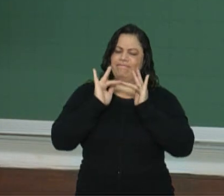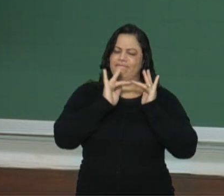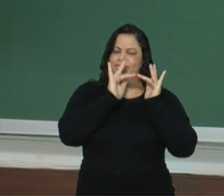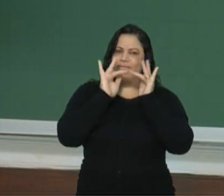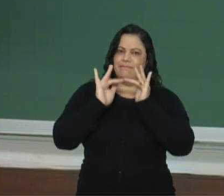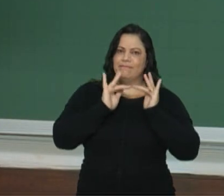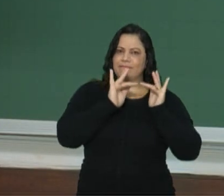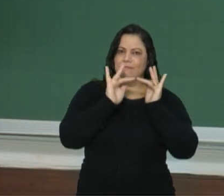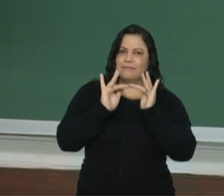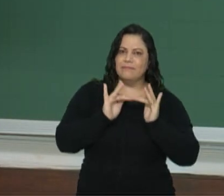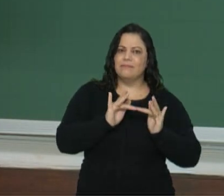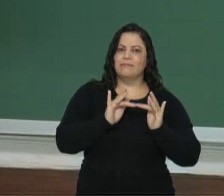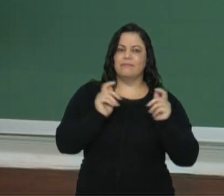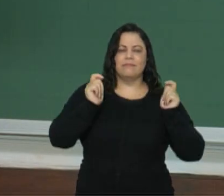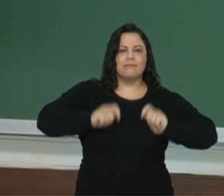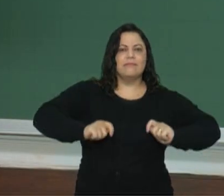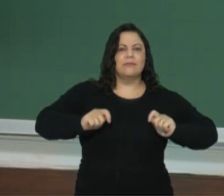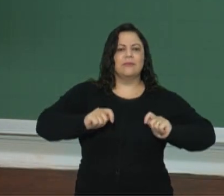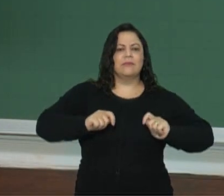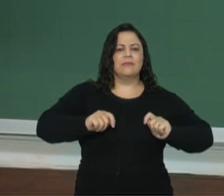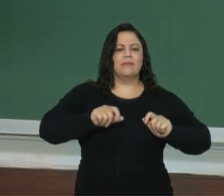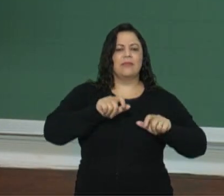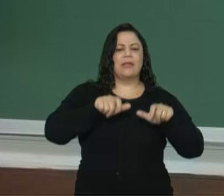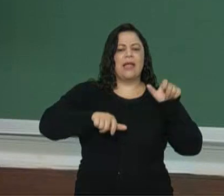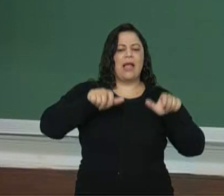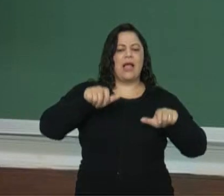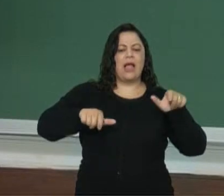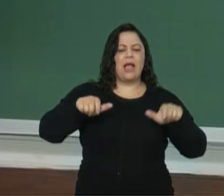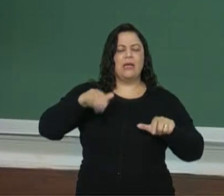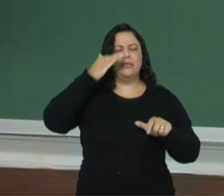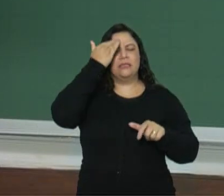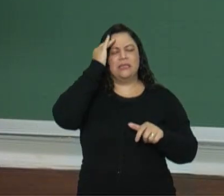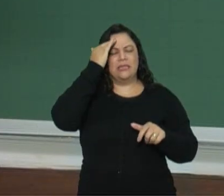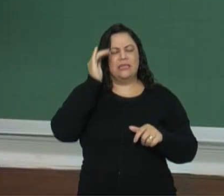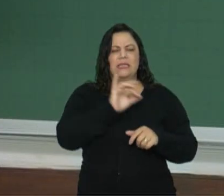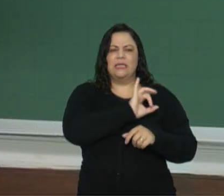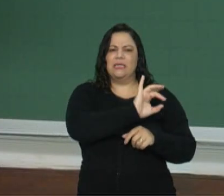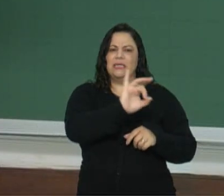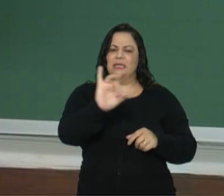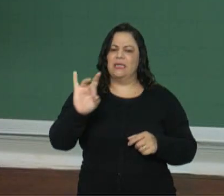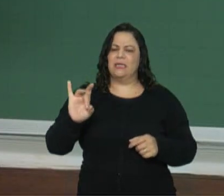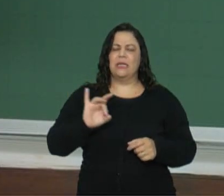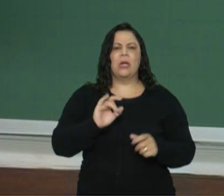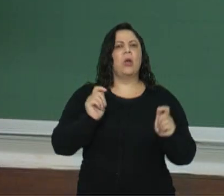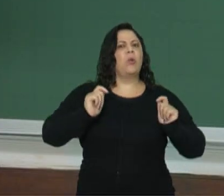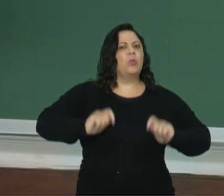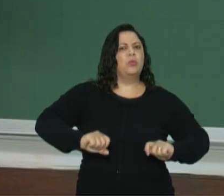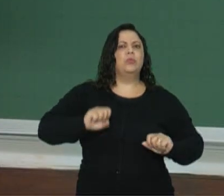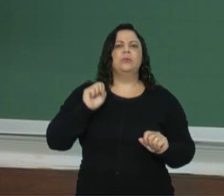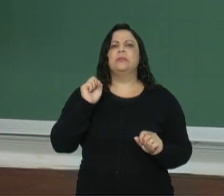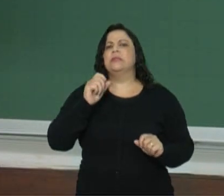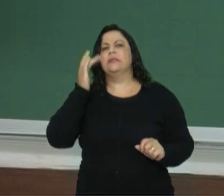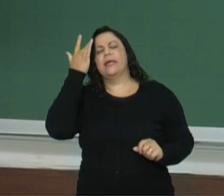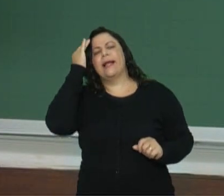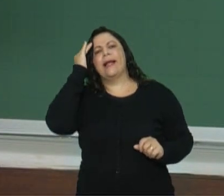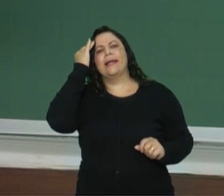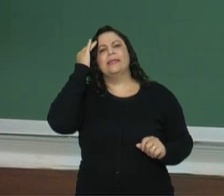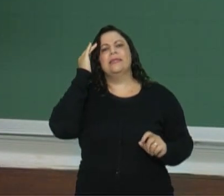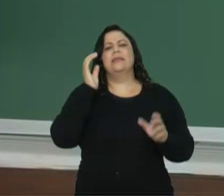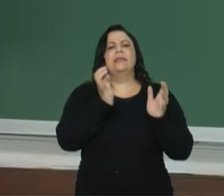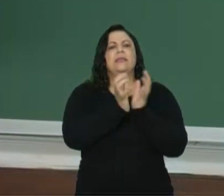deles entendendo o grupo, né? Então, por isso, estar unido ali significa justamente